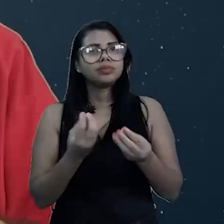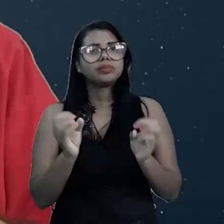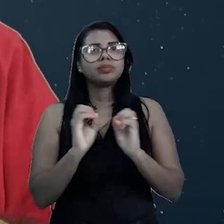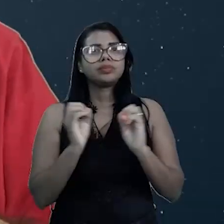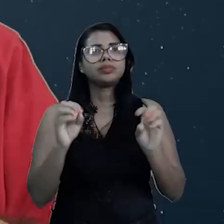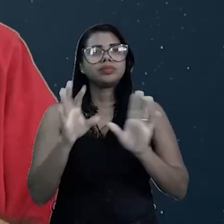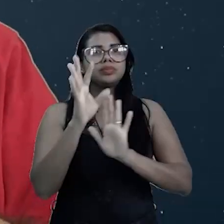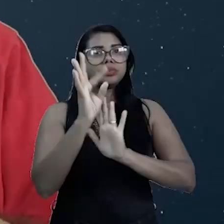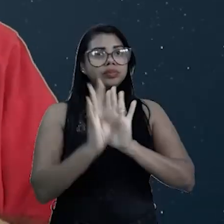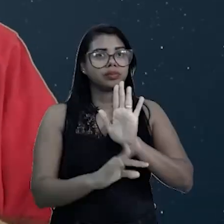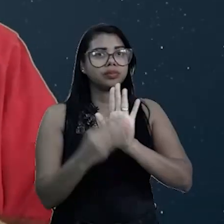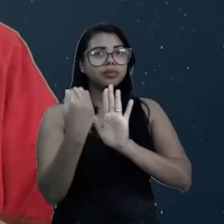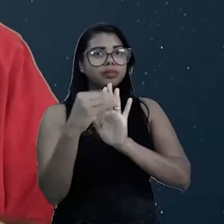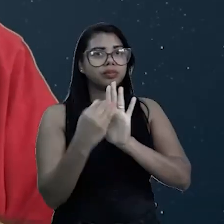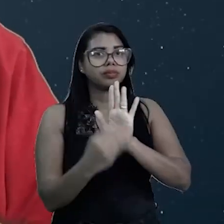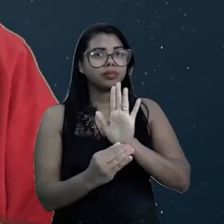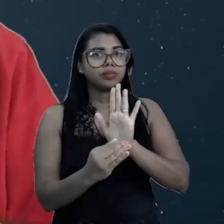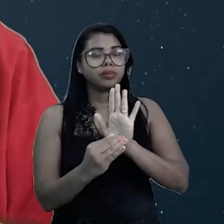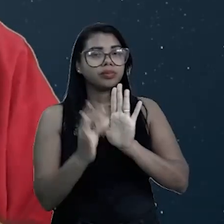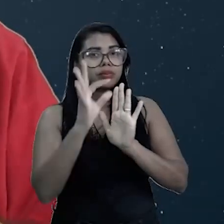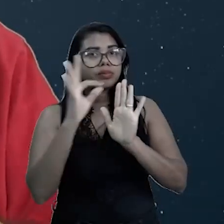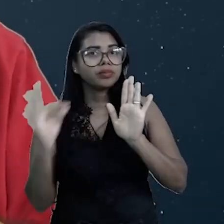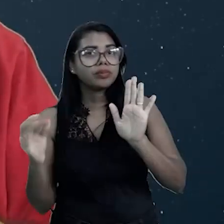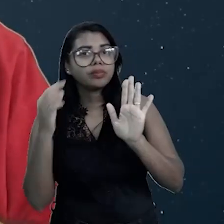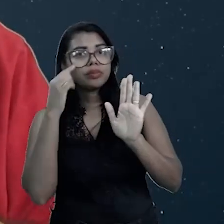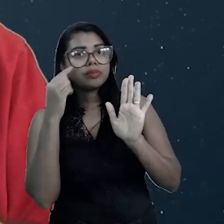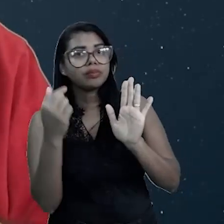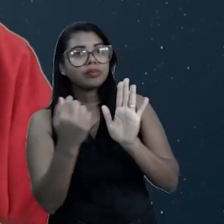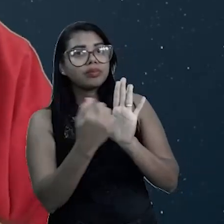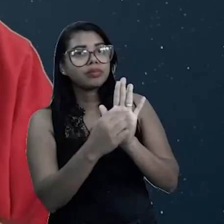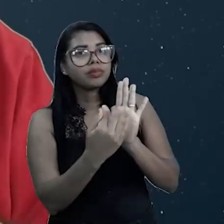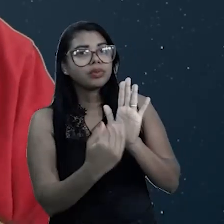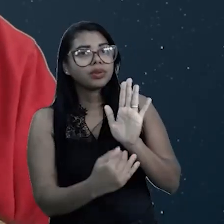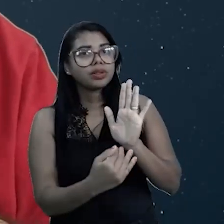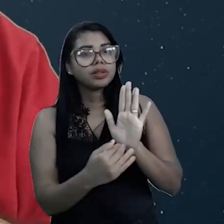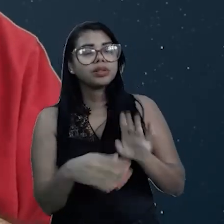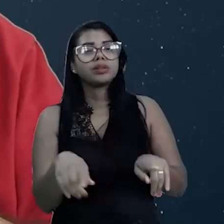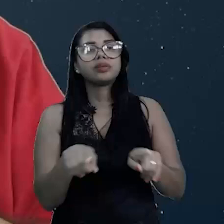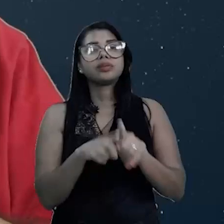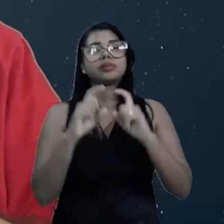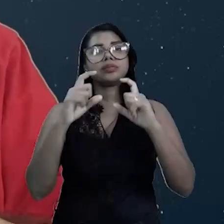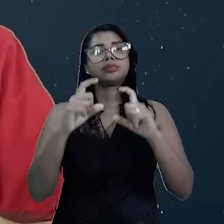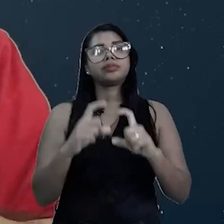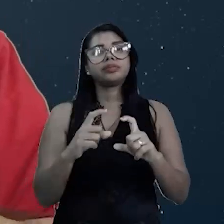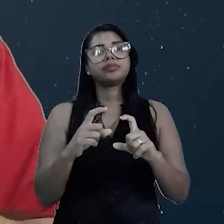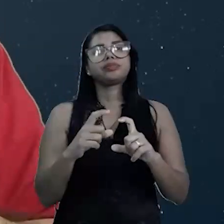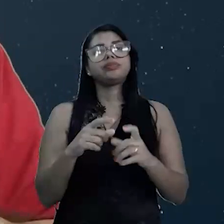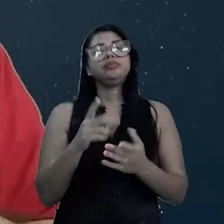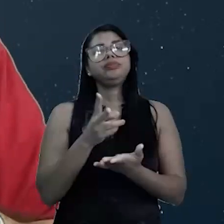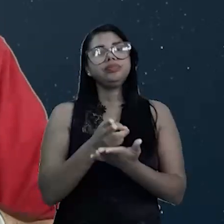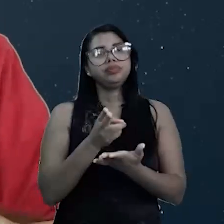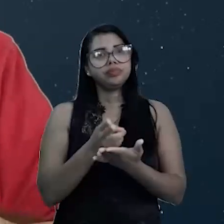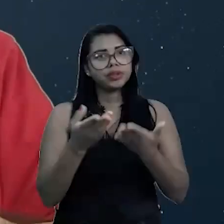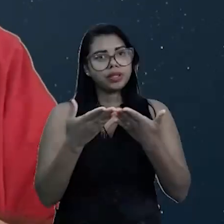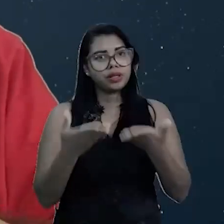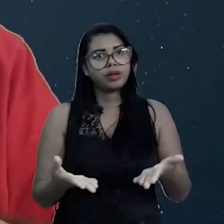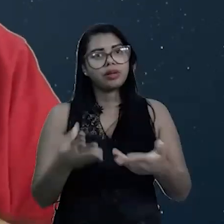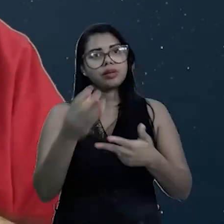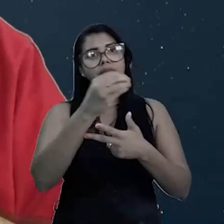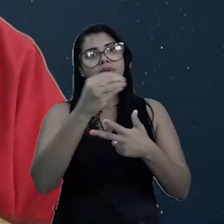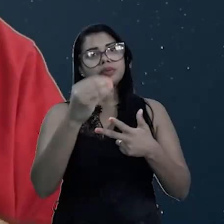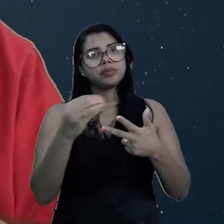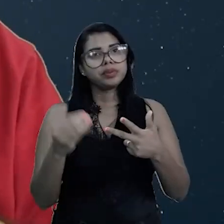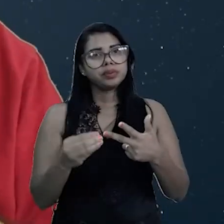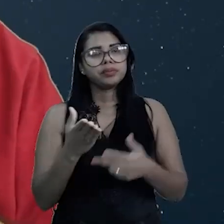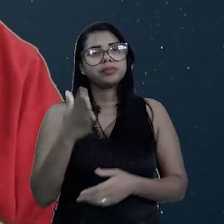você tem que ficar atento, não é? Porque aparece também com alguma frequência nas provas do Enem. Mas você sabe que aquela